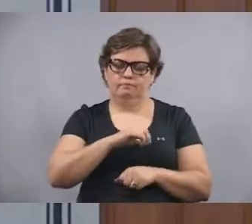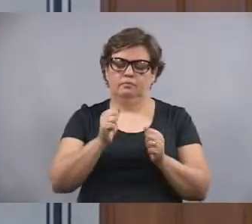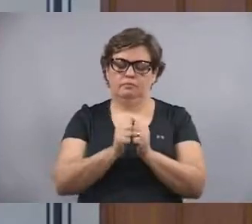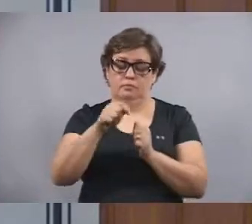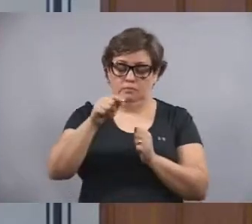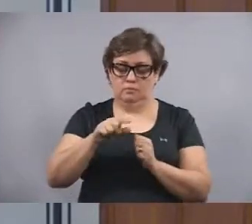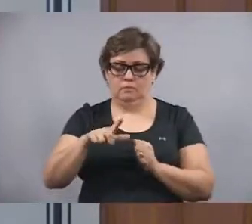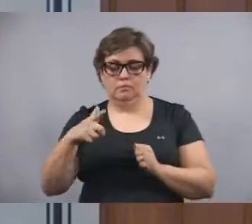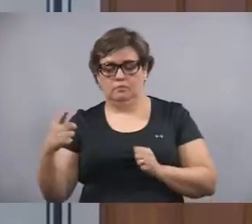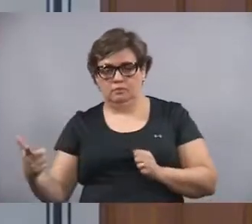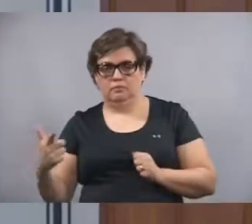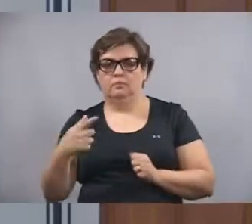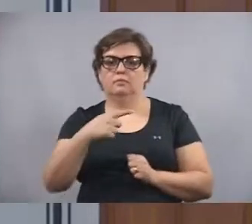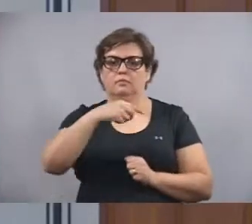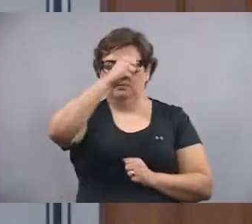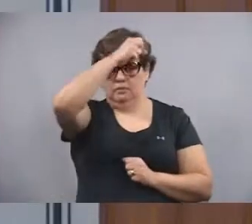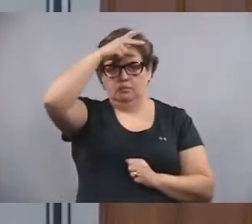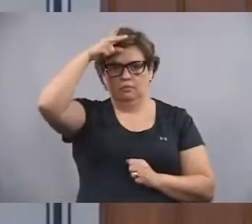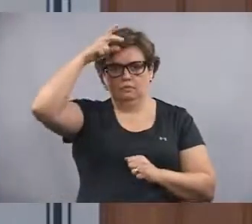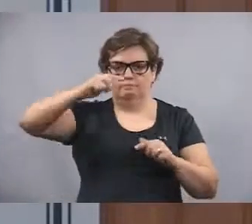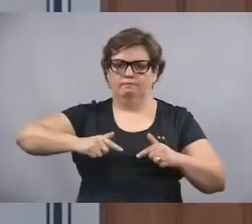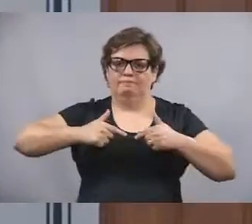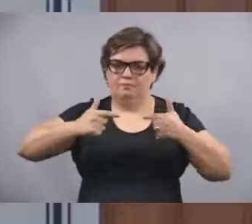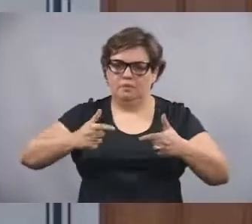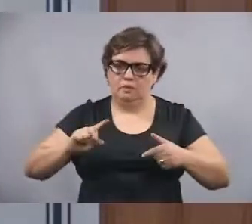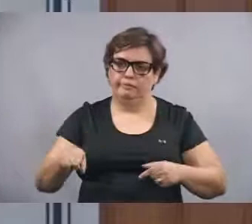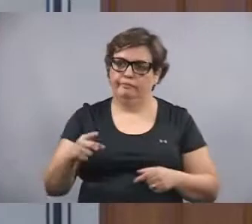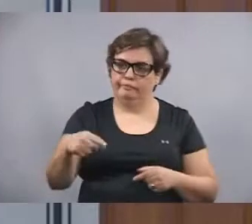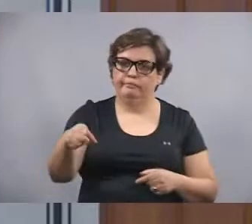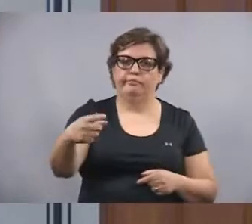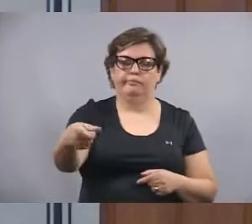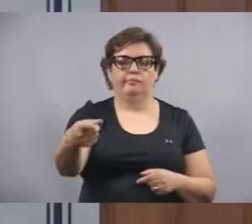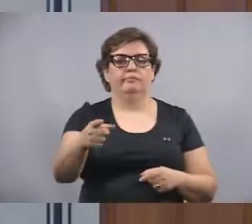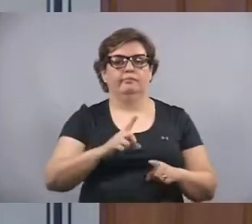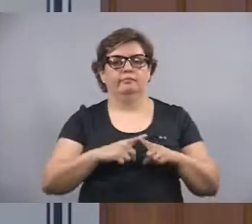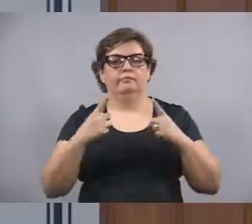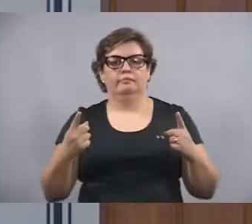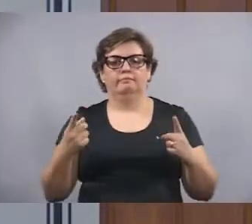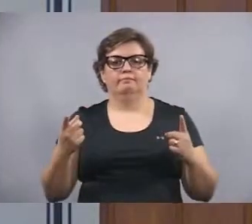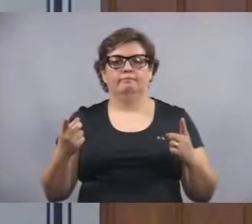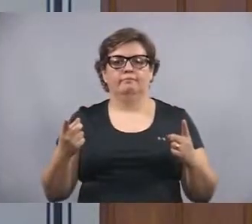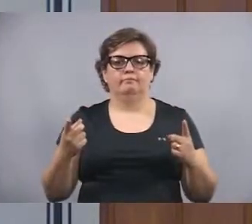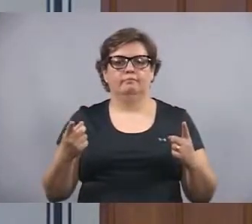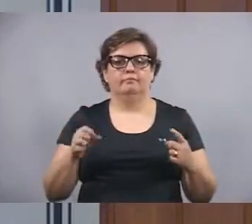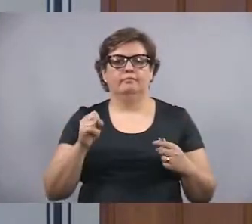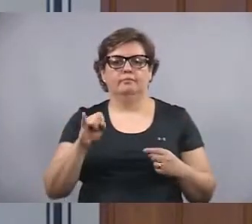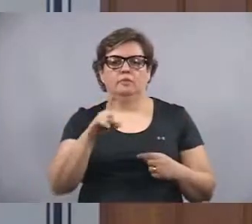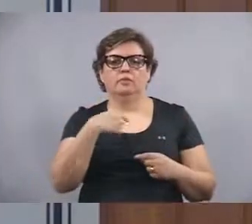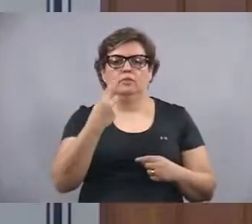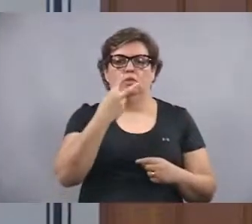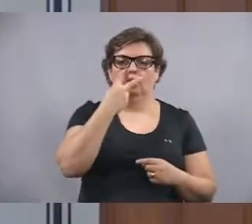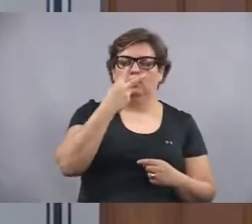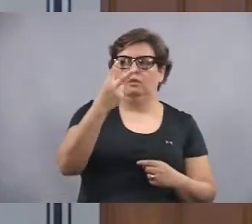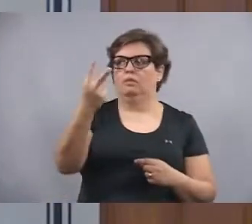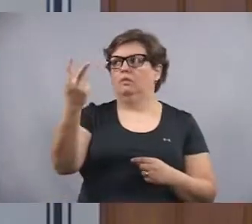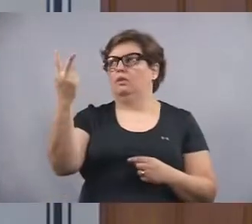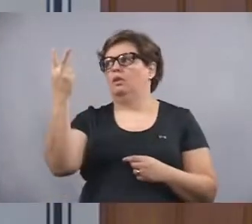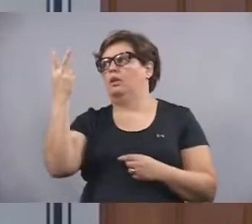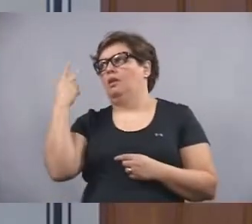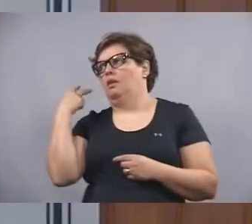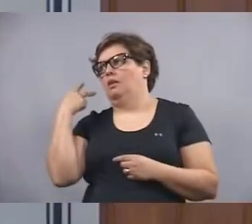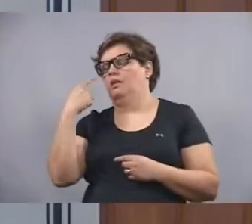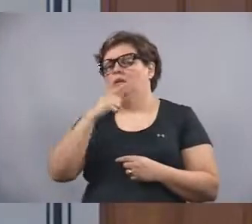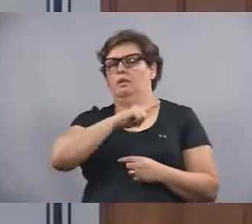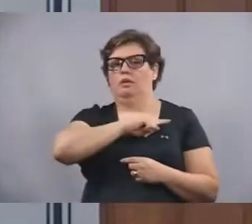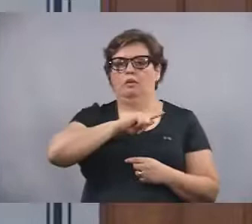governos, isso vai ser uma luta constante. Agora, se nós olharmos o